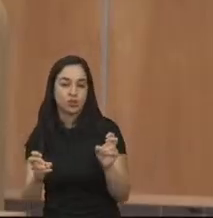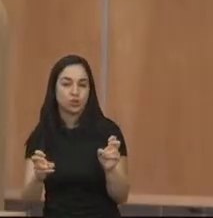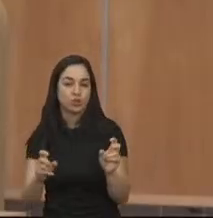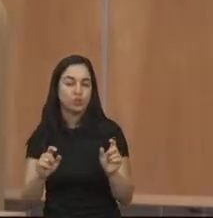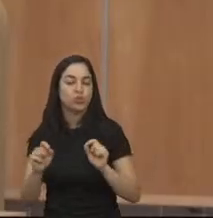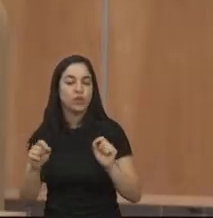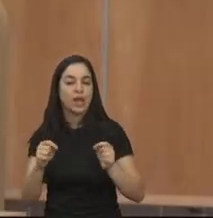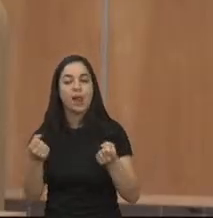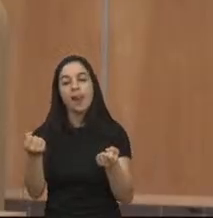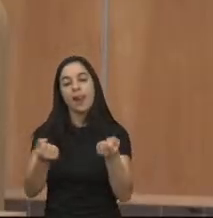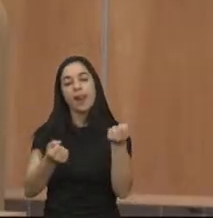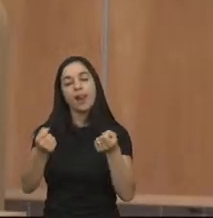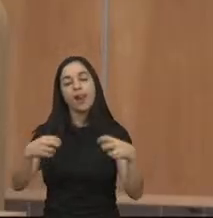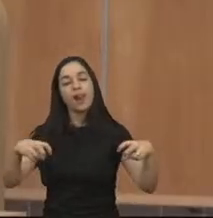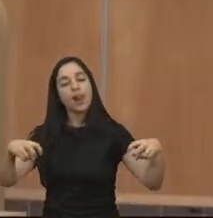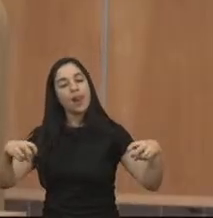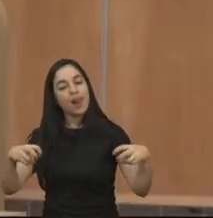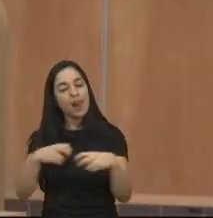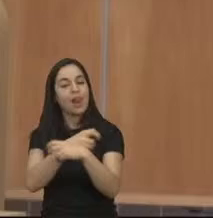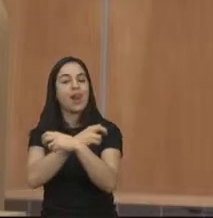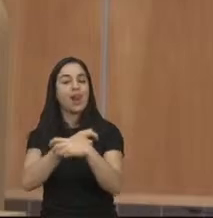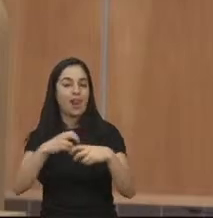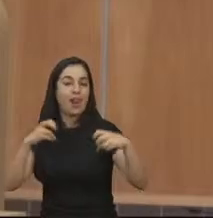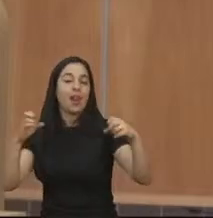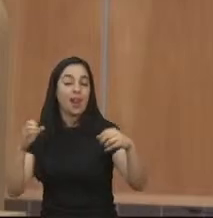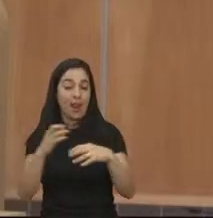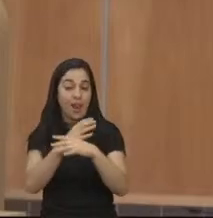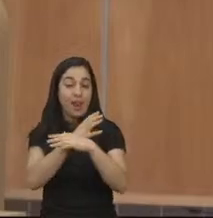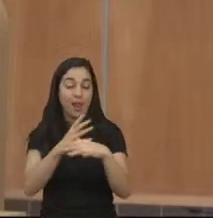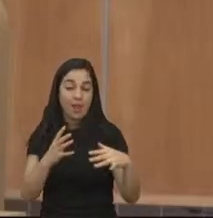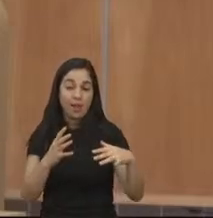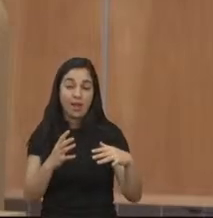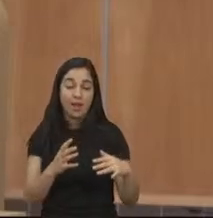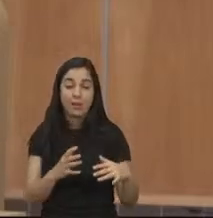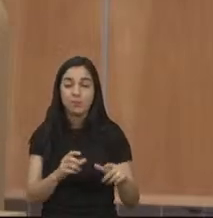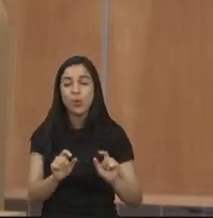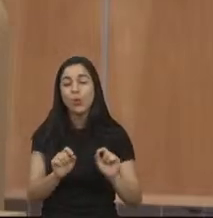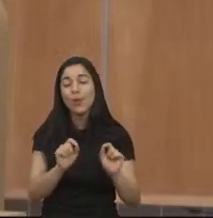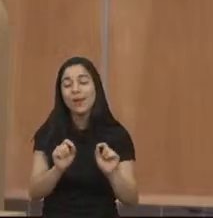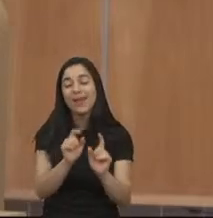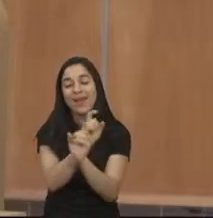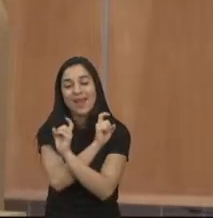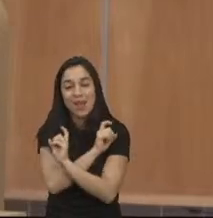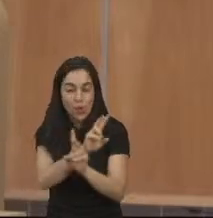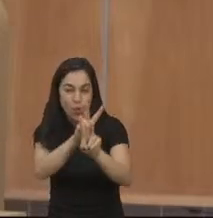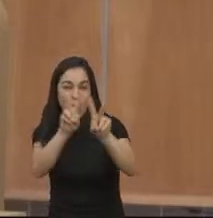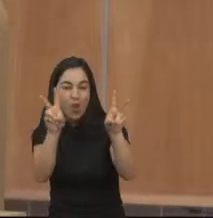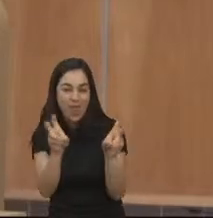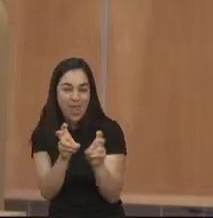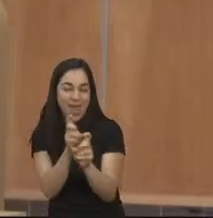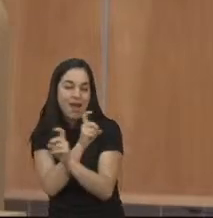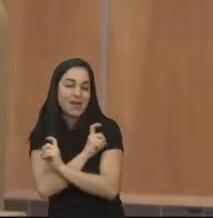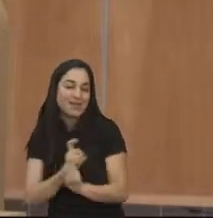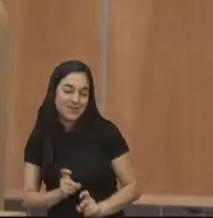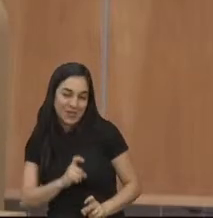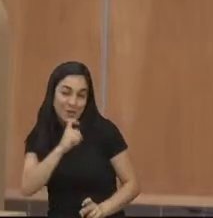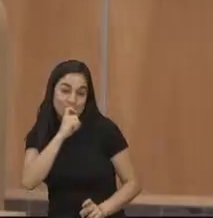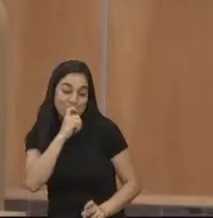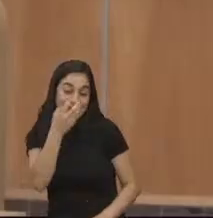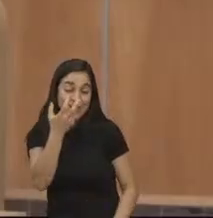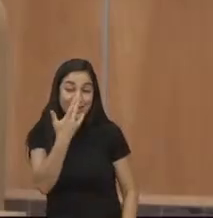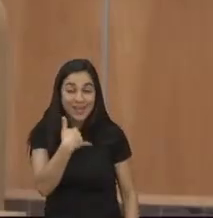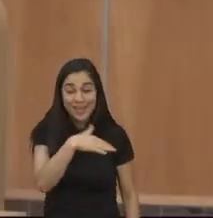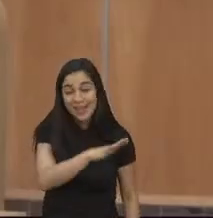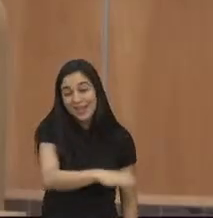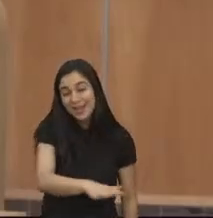do programa Agente de Trânsito Mirim, nós precisamos também nos conscientizar